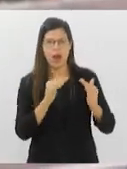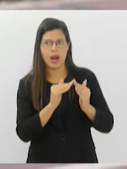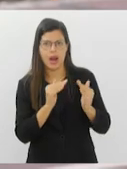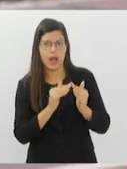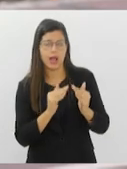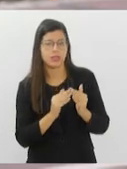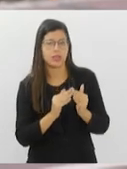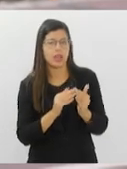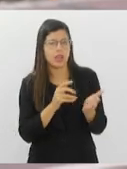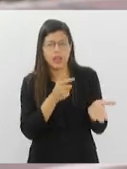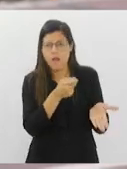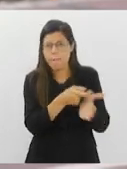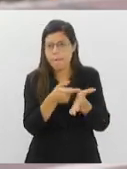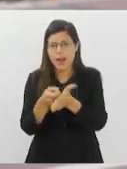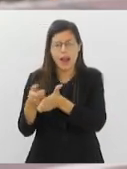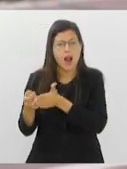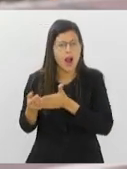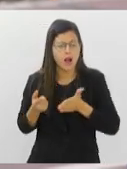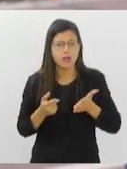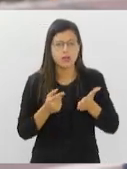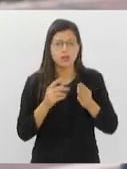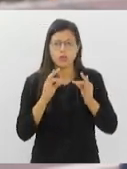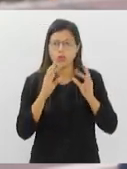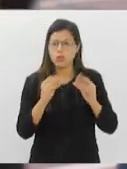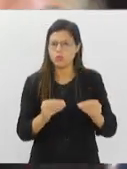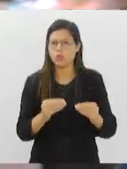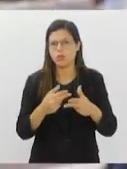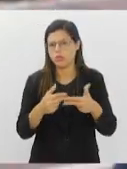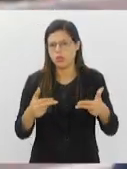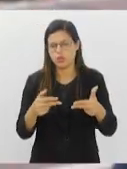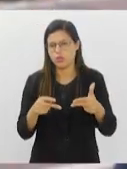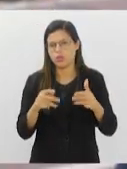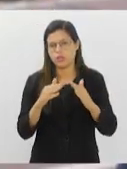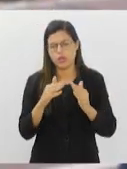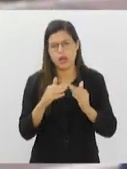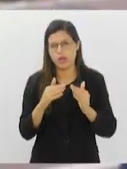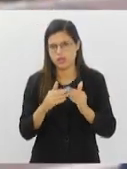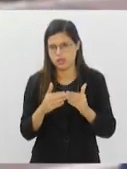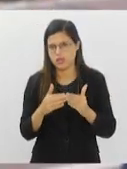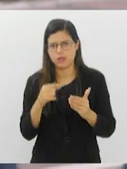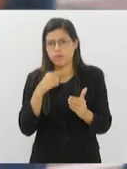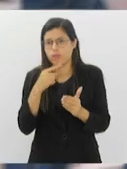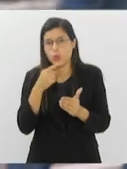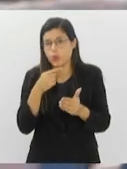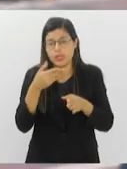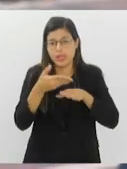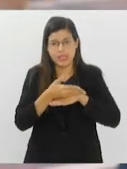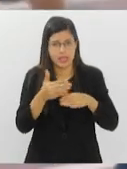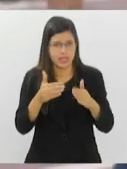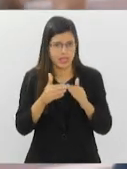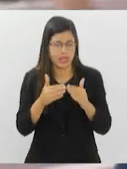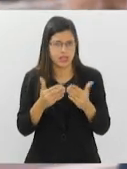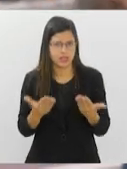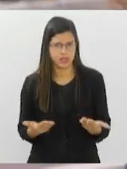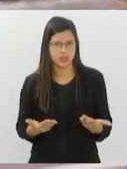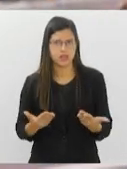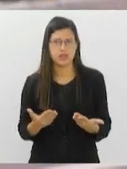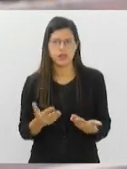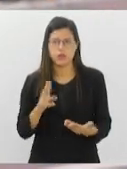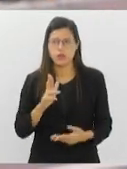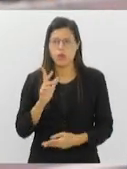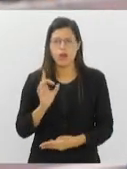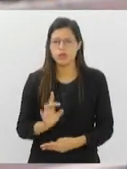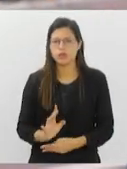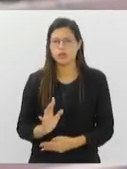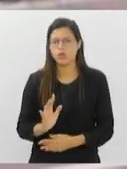arcando com todas as despesas de casa sem poder estar em casa. Então, muitas vezes, nem sempre só o idoso em baixa,